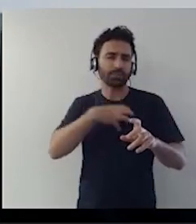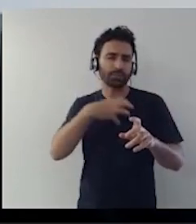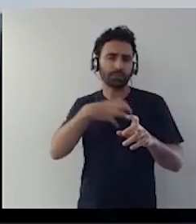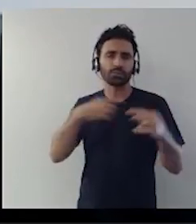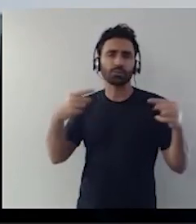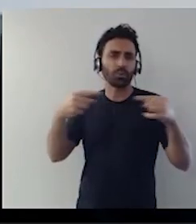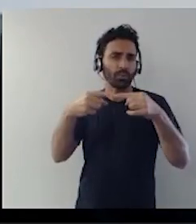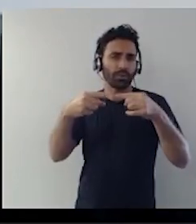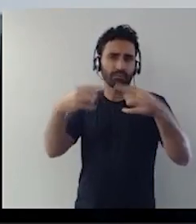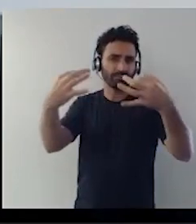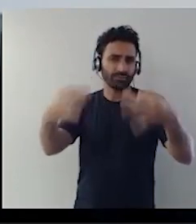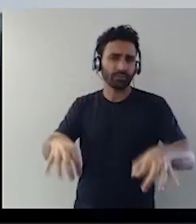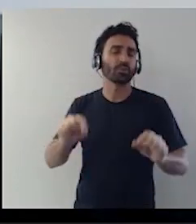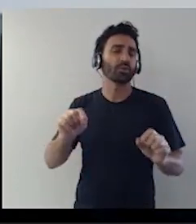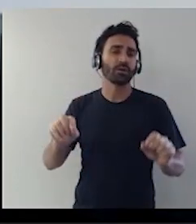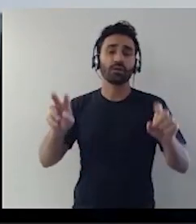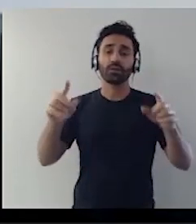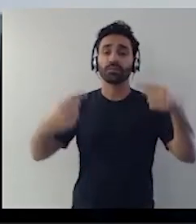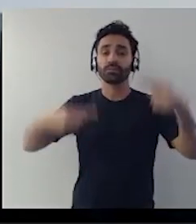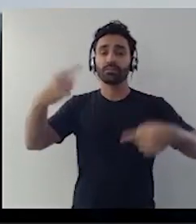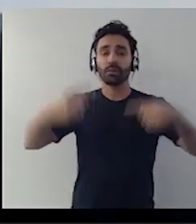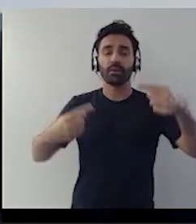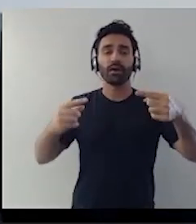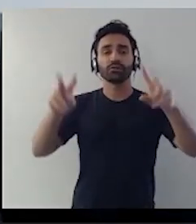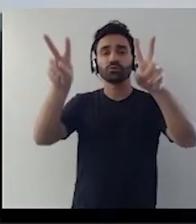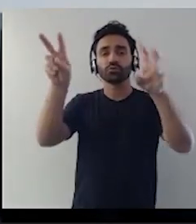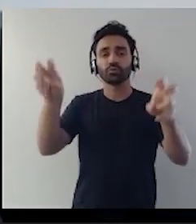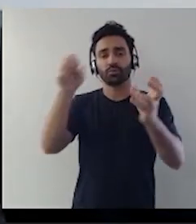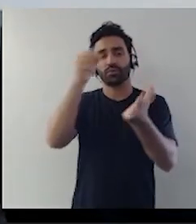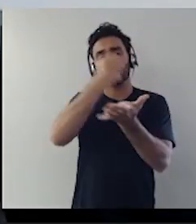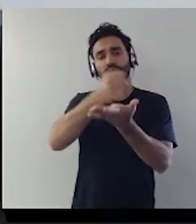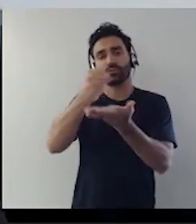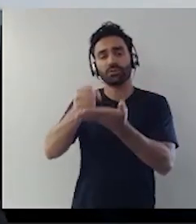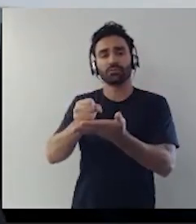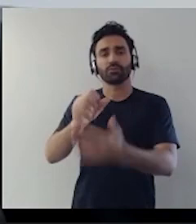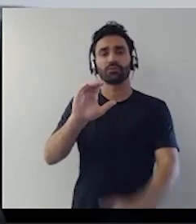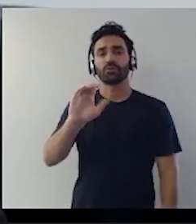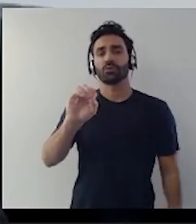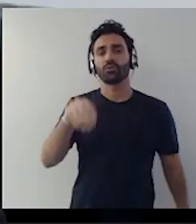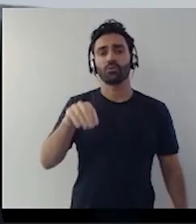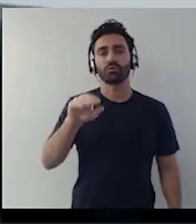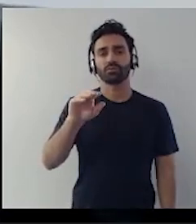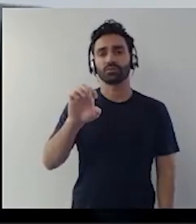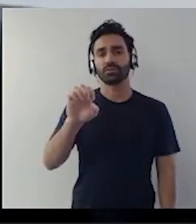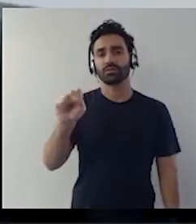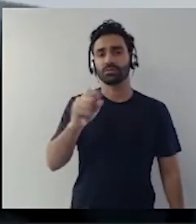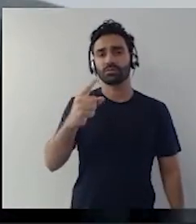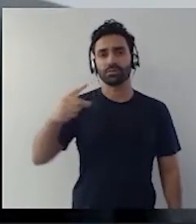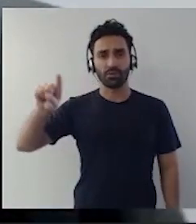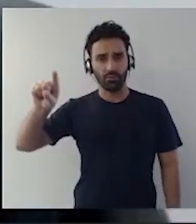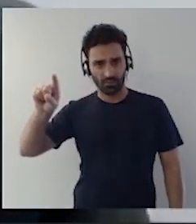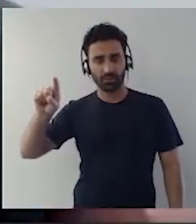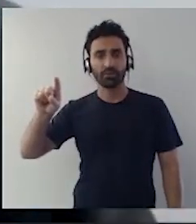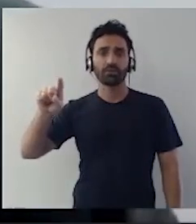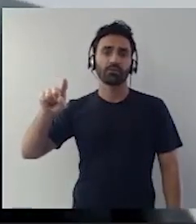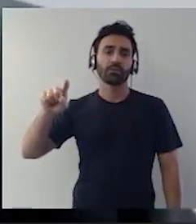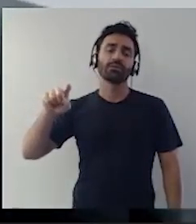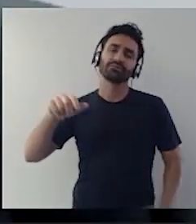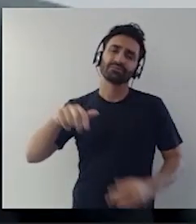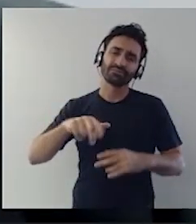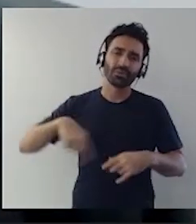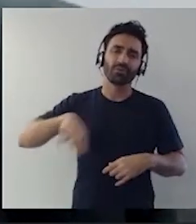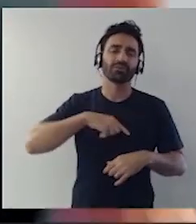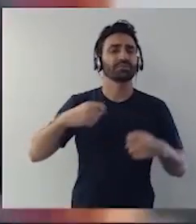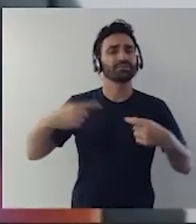o debate do reequilíbrio dos contratos de concessão, de média e de larga estruturação de impacto. Gente, isso nós precisamos